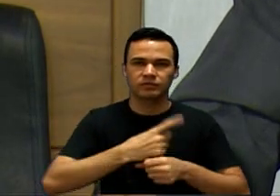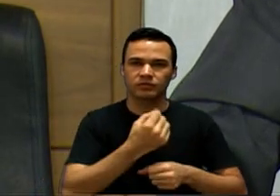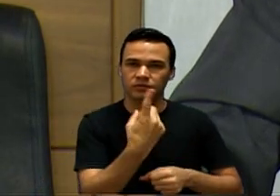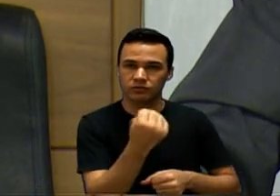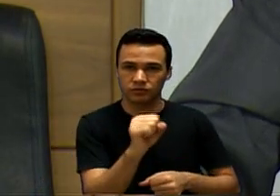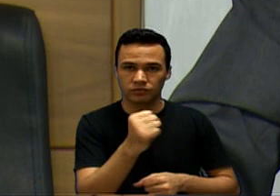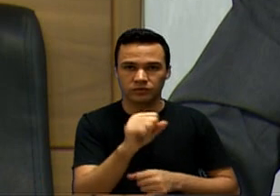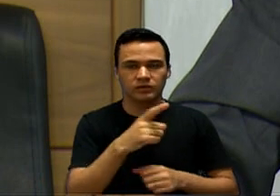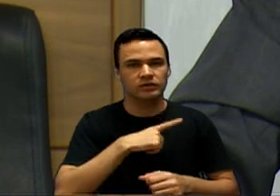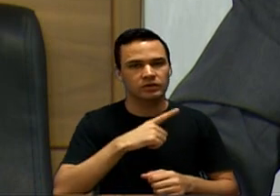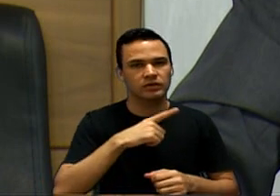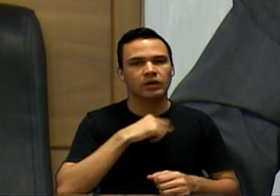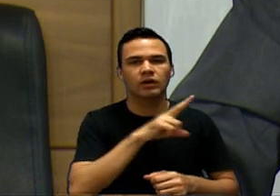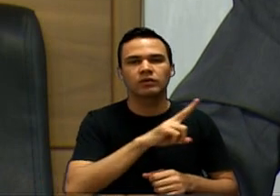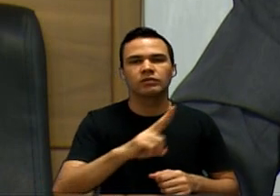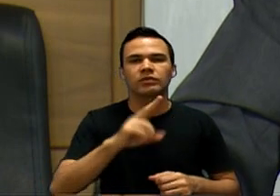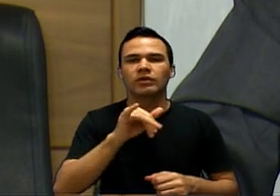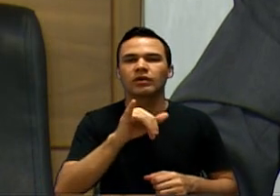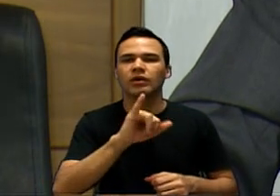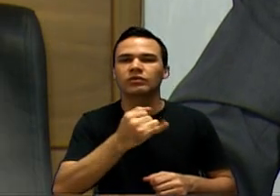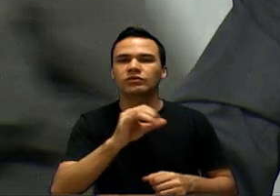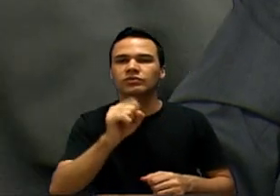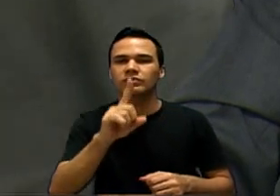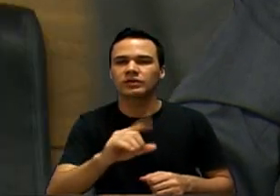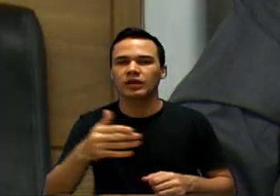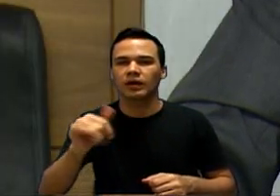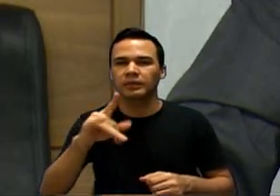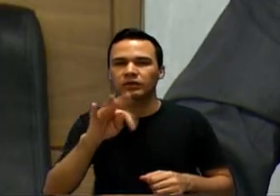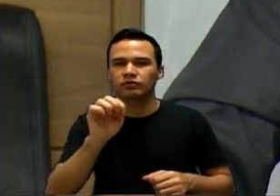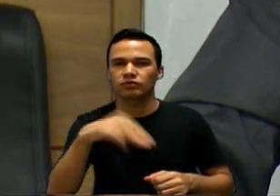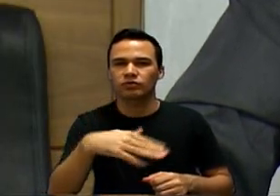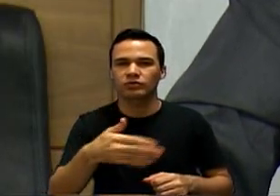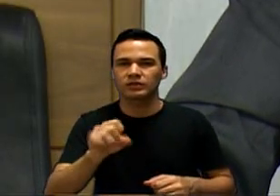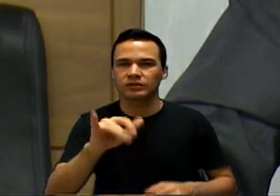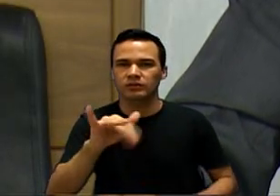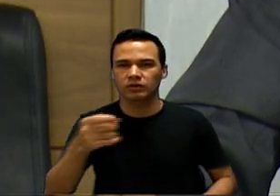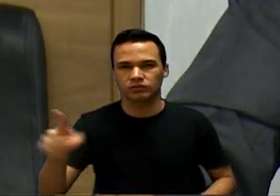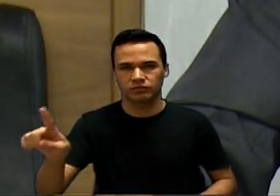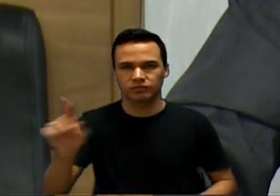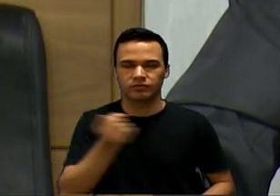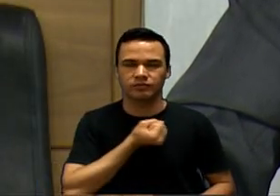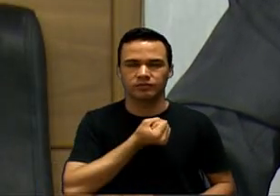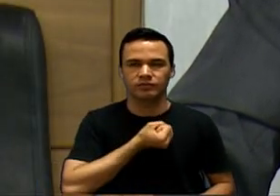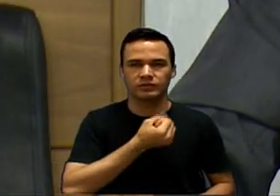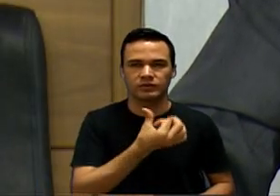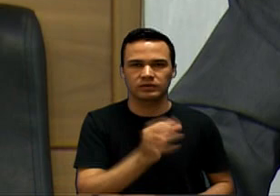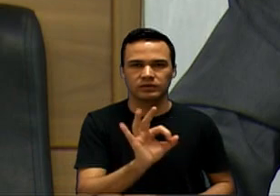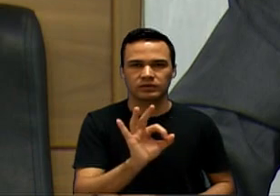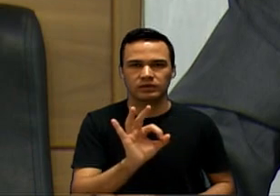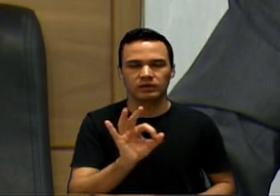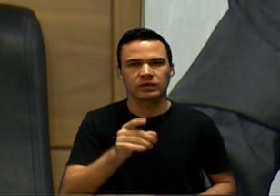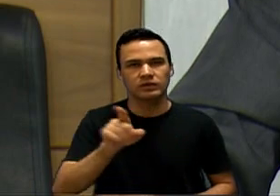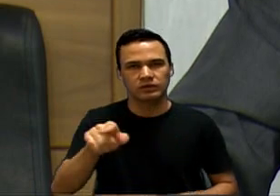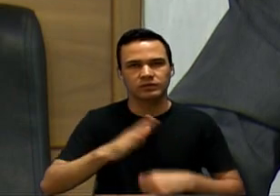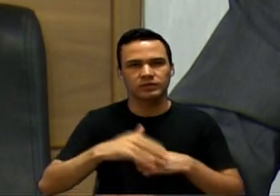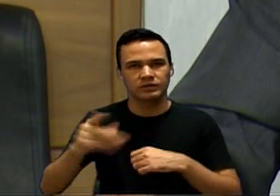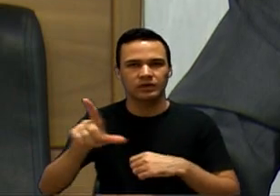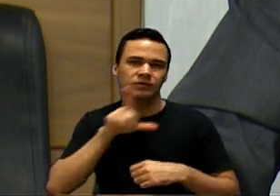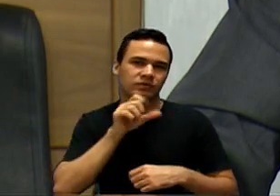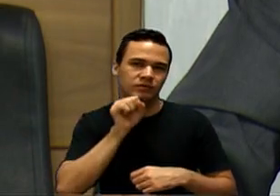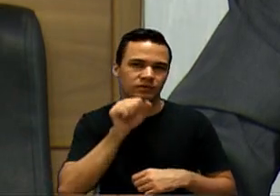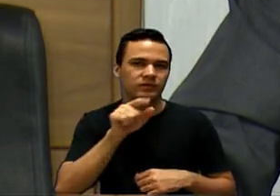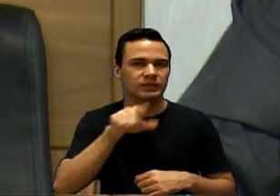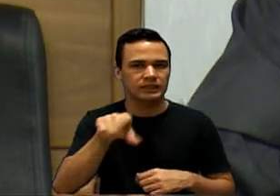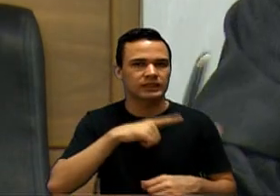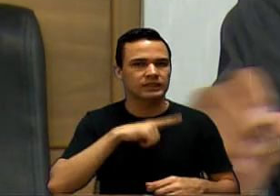2018, dispõe sobre a denominação de José Milton Simão, uma via pública. Projeto de lei número 60, 2019, do Edil Luiz Santos Pereira